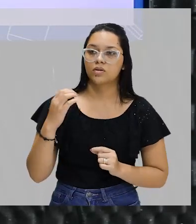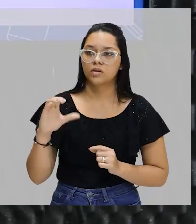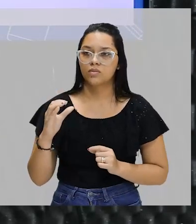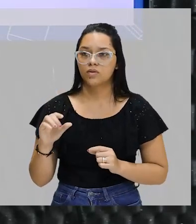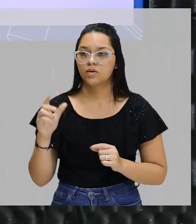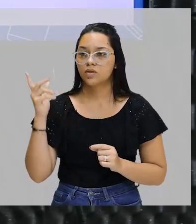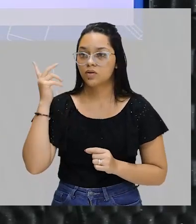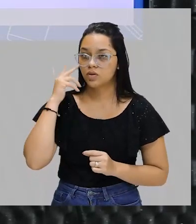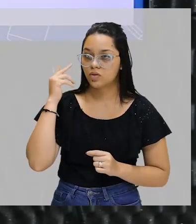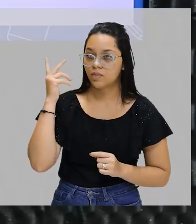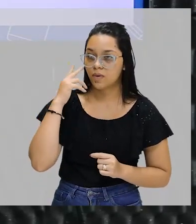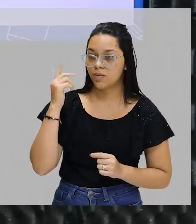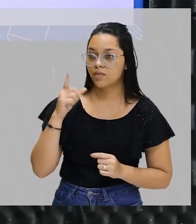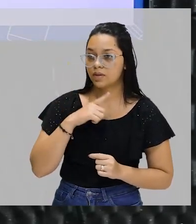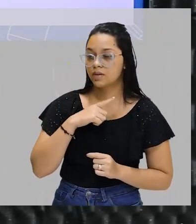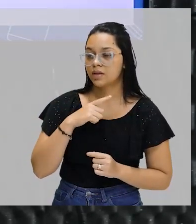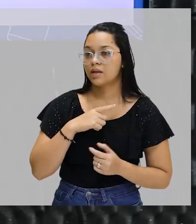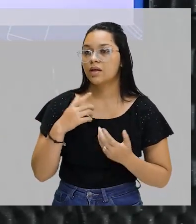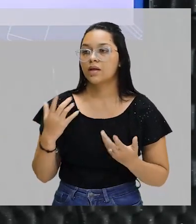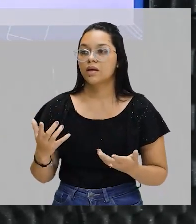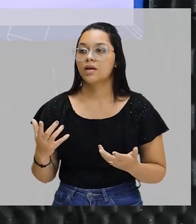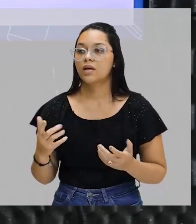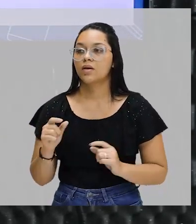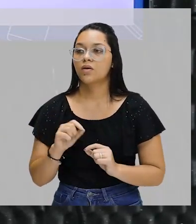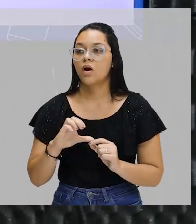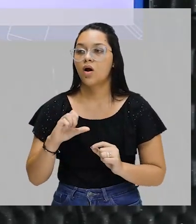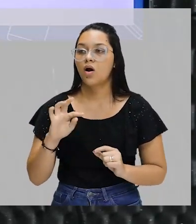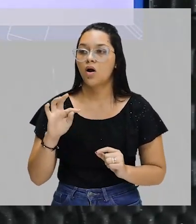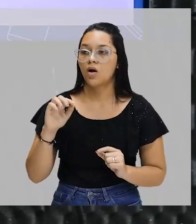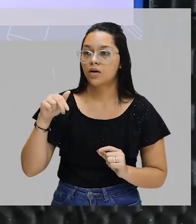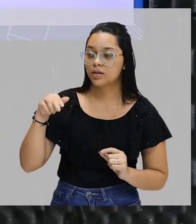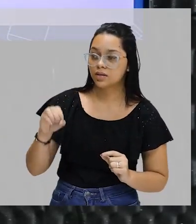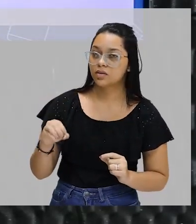alcano normal de 8 carbonos, octano.